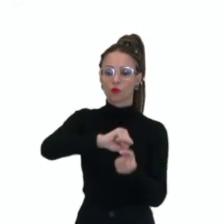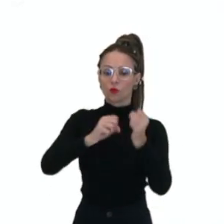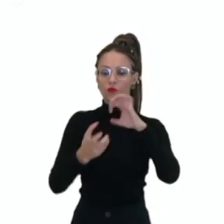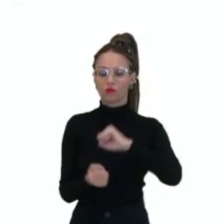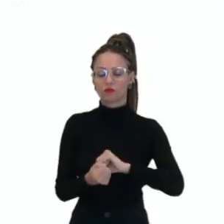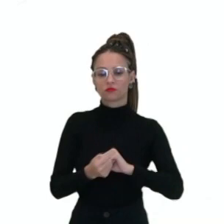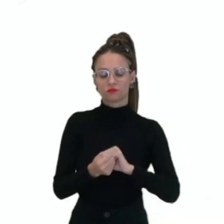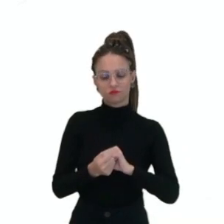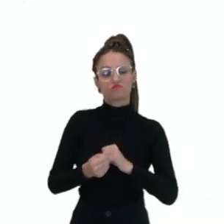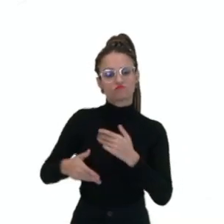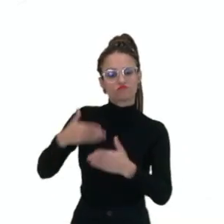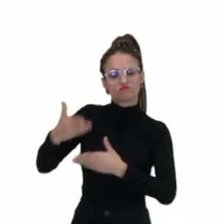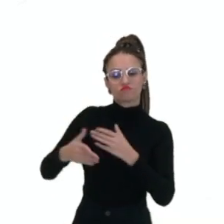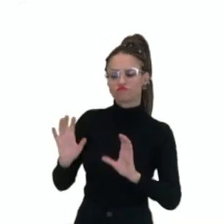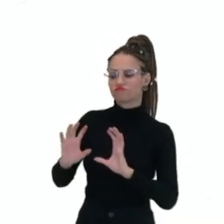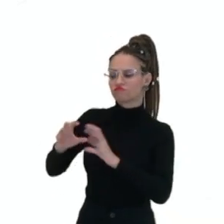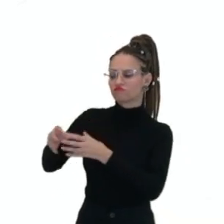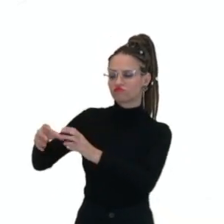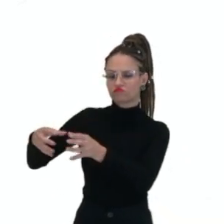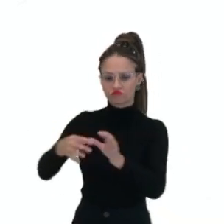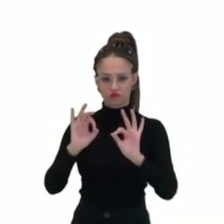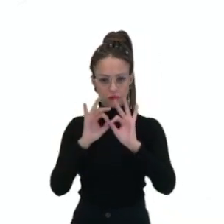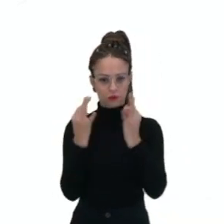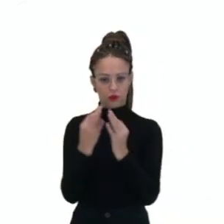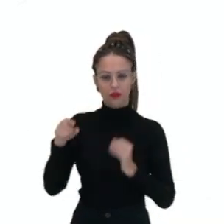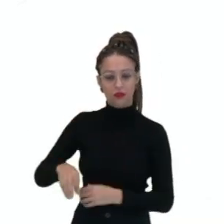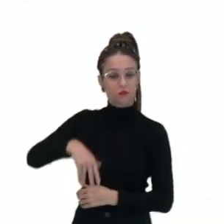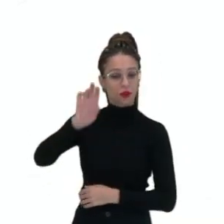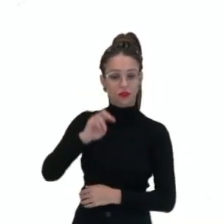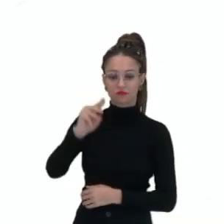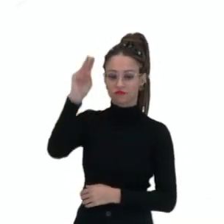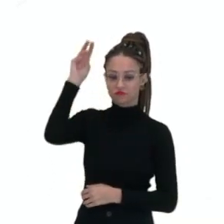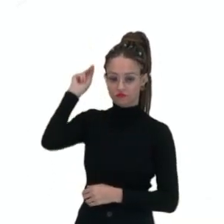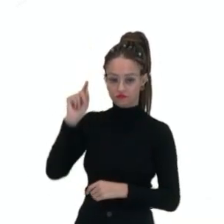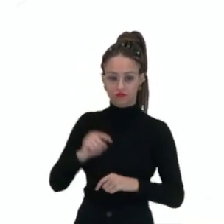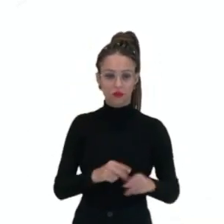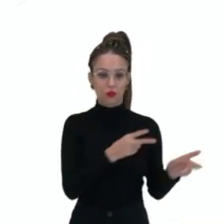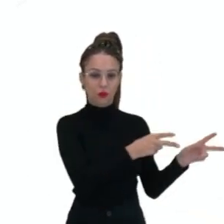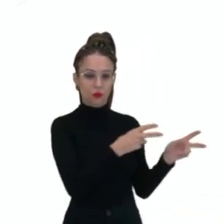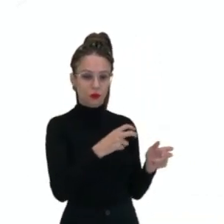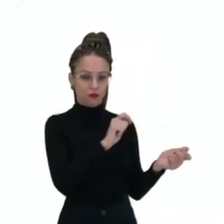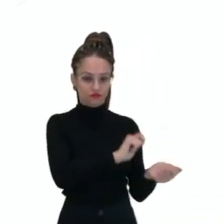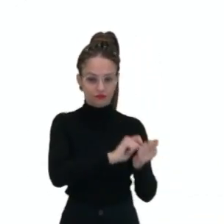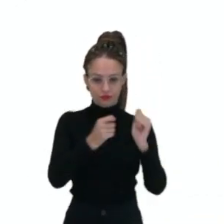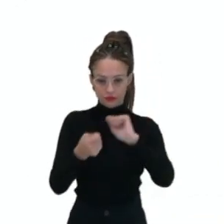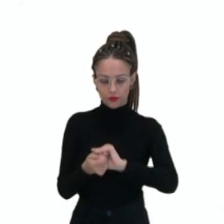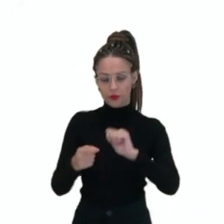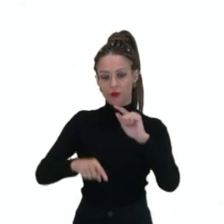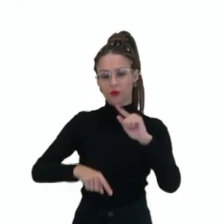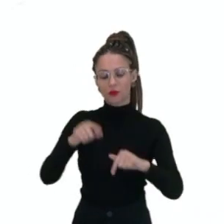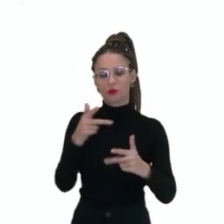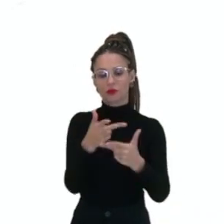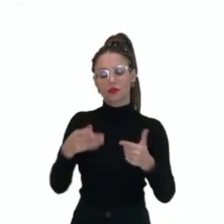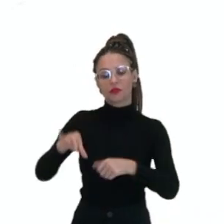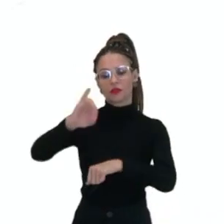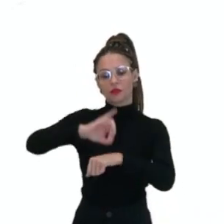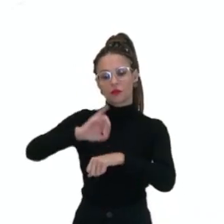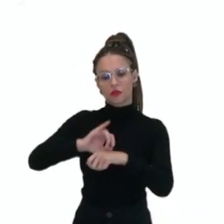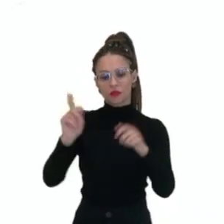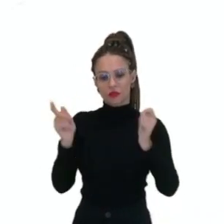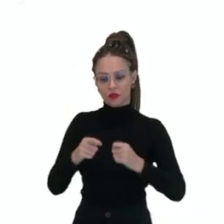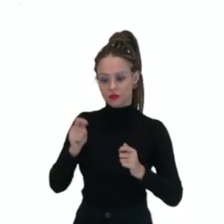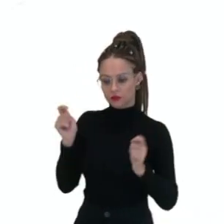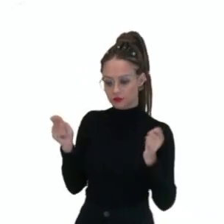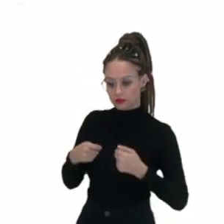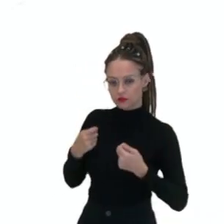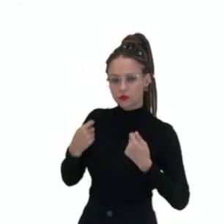nos núcleos familiares é a forma mais antiga de transformação dos recursos naturais em objetos capazes de satisfazer as